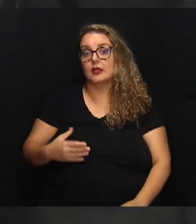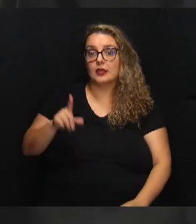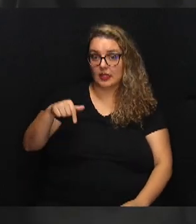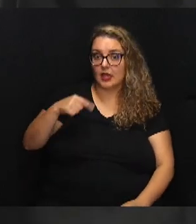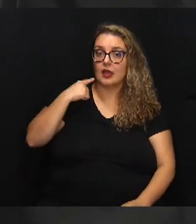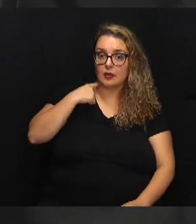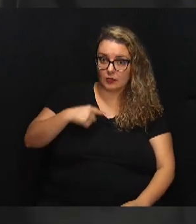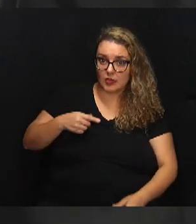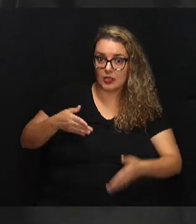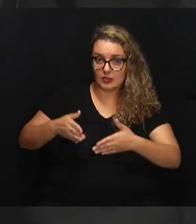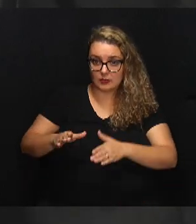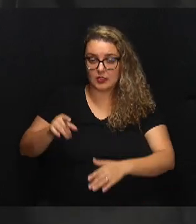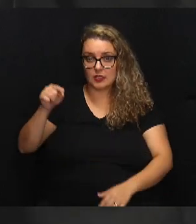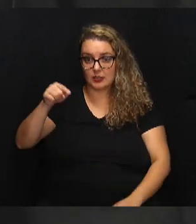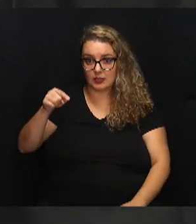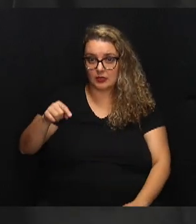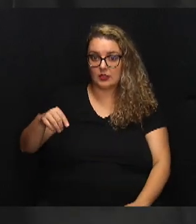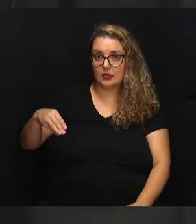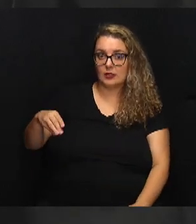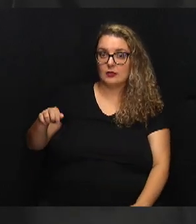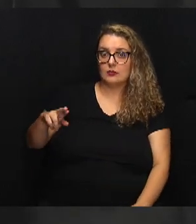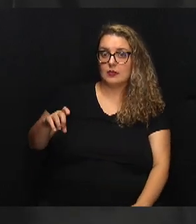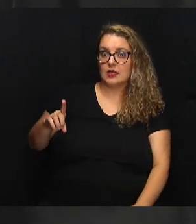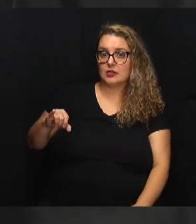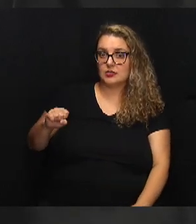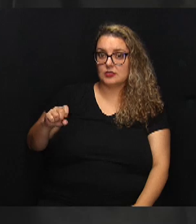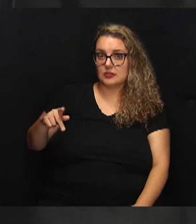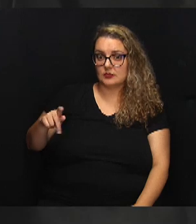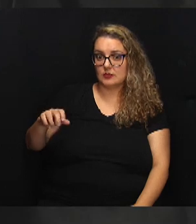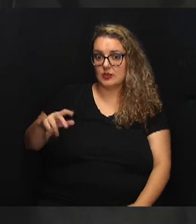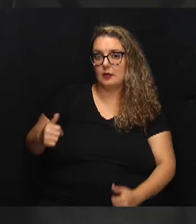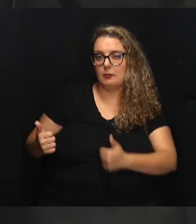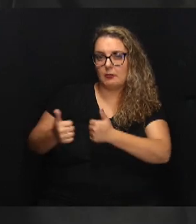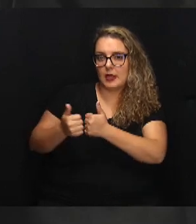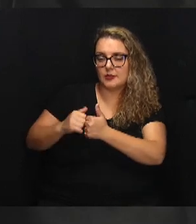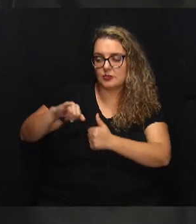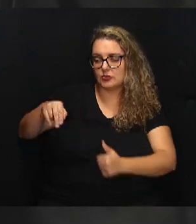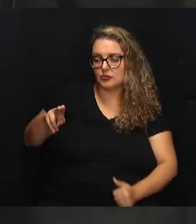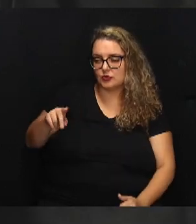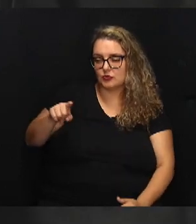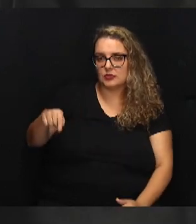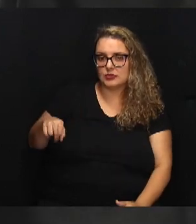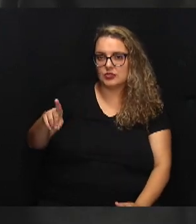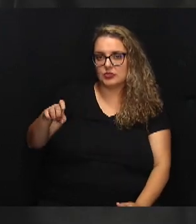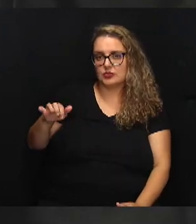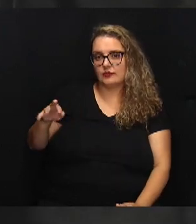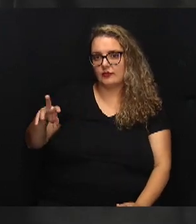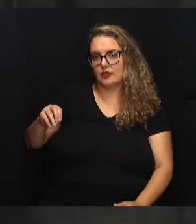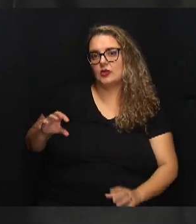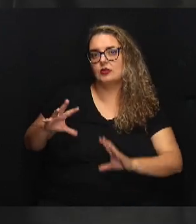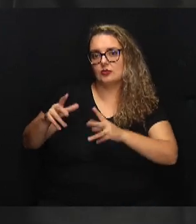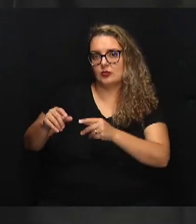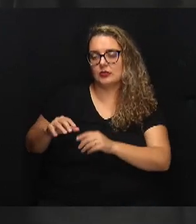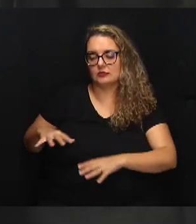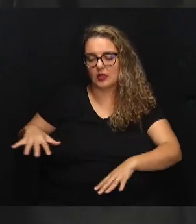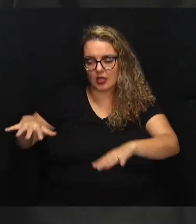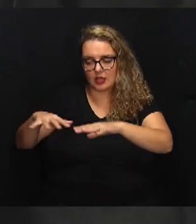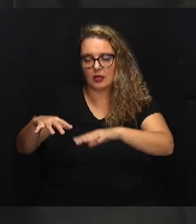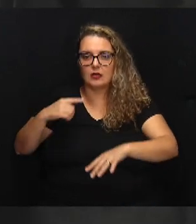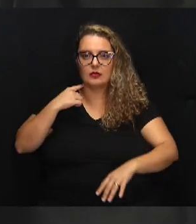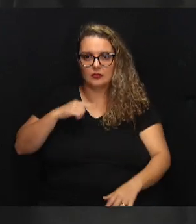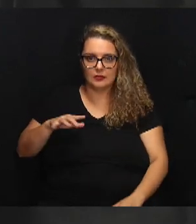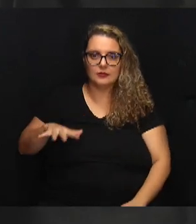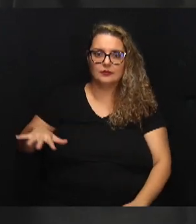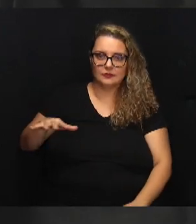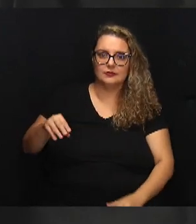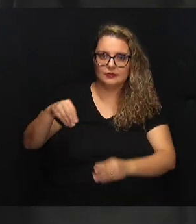mineira, nascida ali em Mar de Espanha, próximo a Juiz de Fora, em Minas. Então toda essa expressão da família mineira